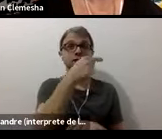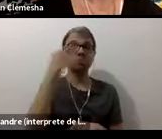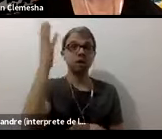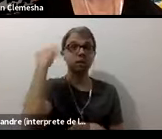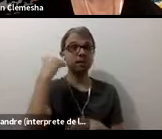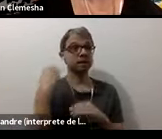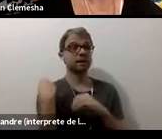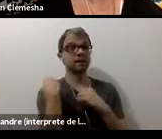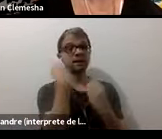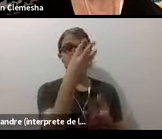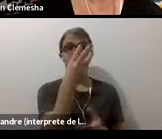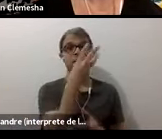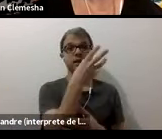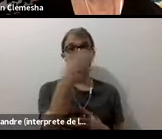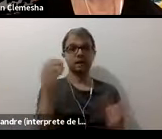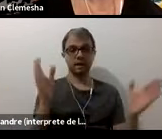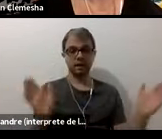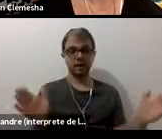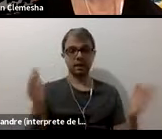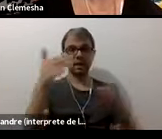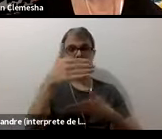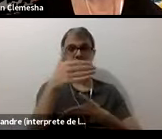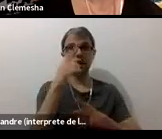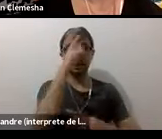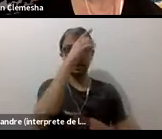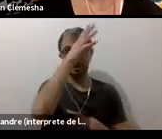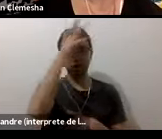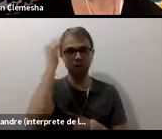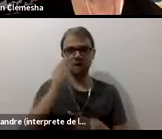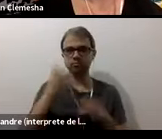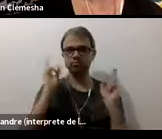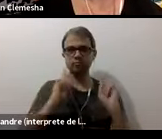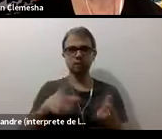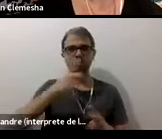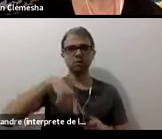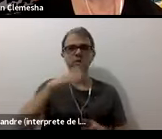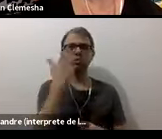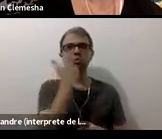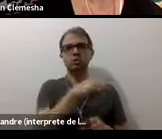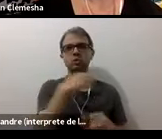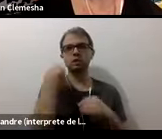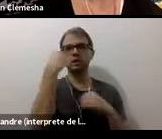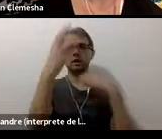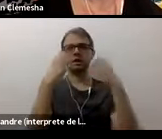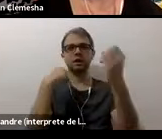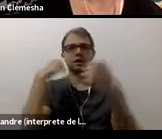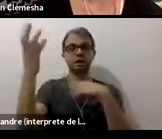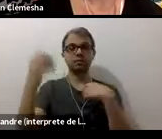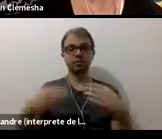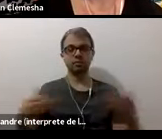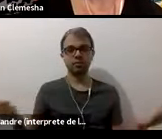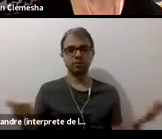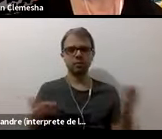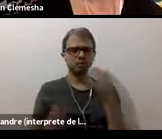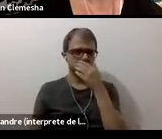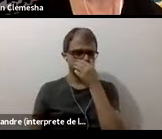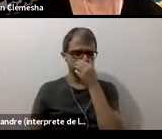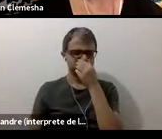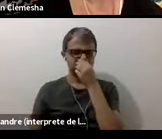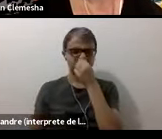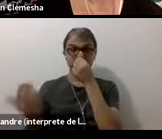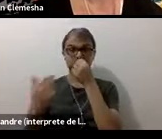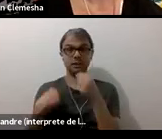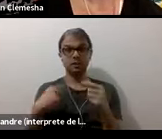Toda semana são 100, 300, 200 cestas que a gente está entregando nos vários lugares. Agora mesmo, eu estava aqui na live fazendo